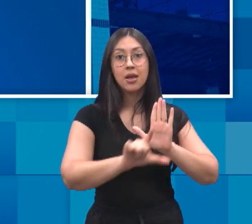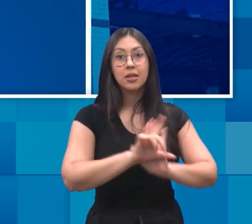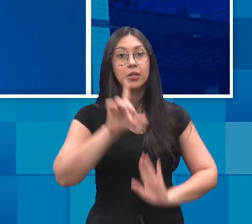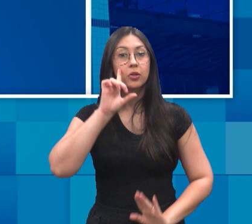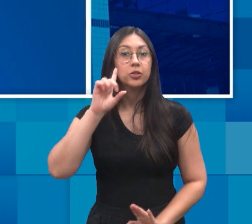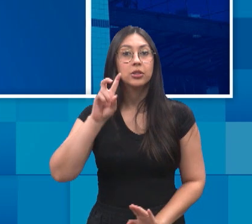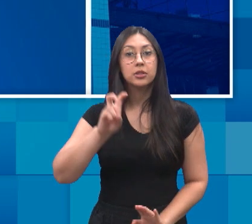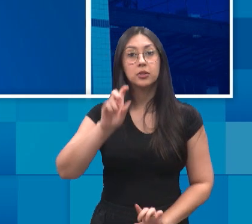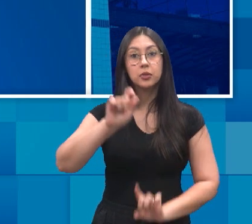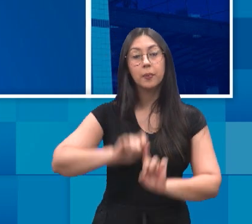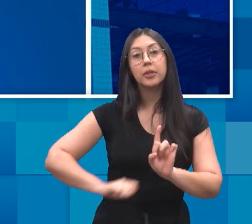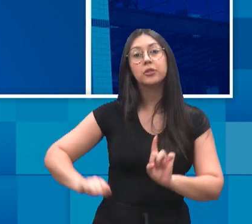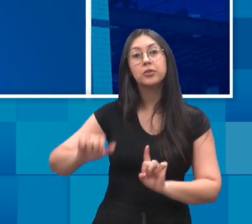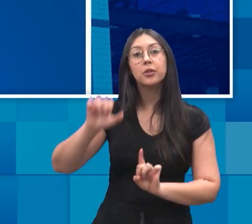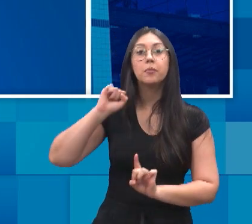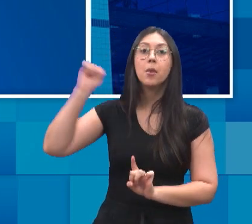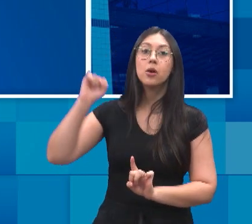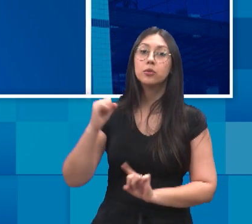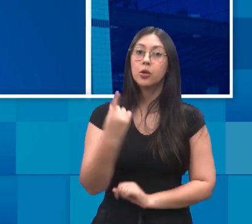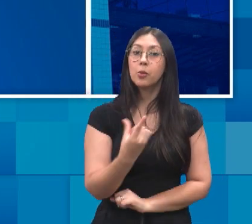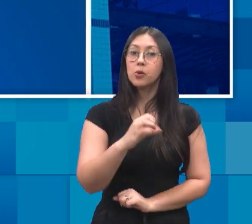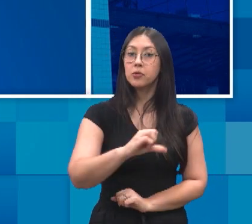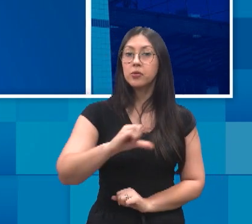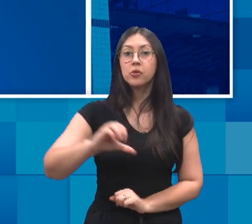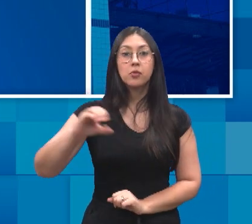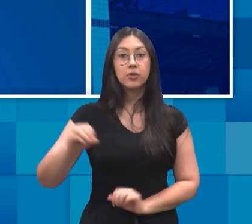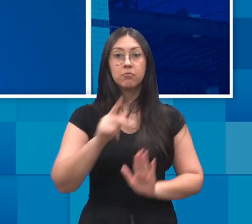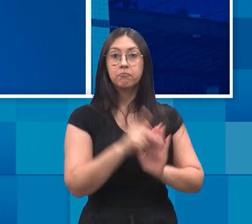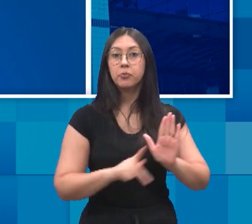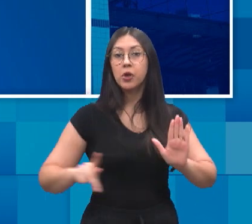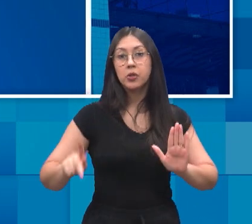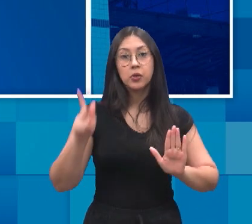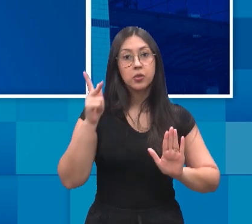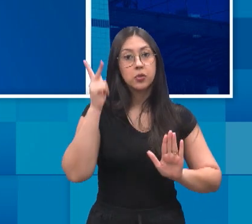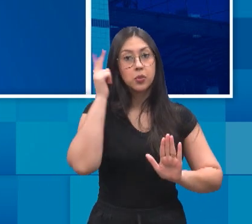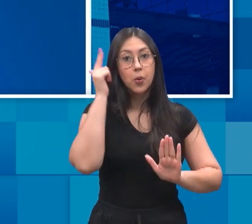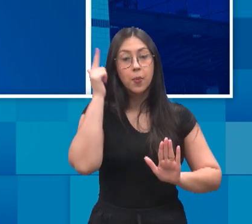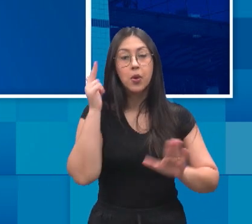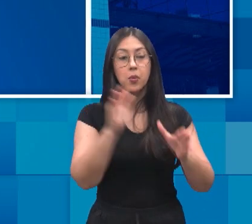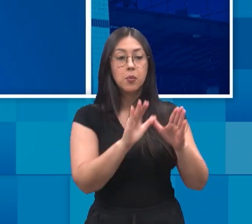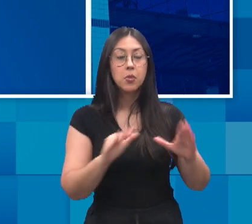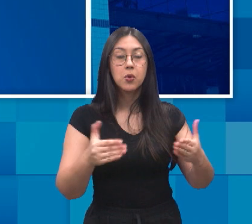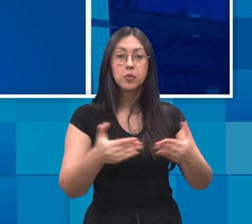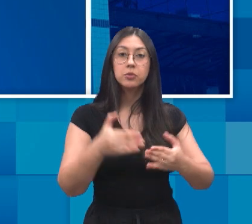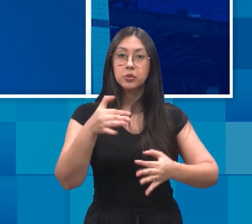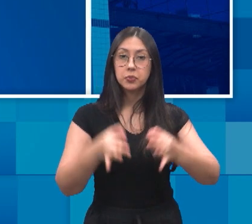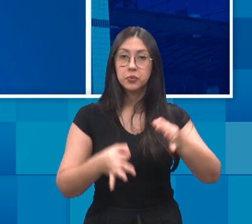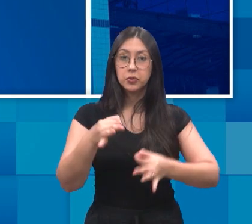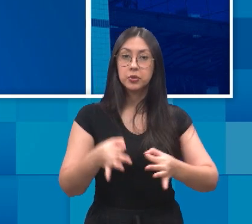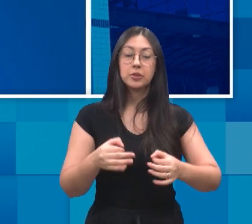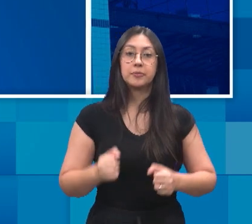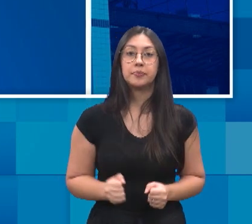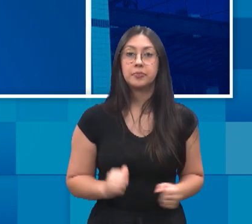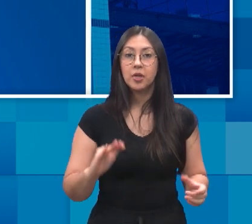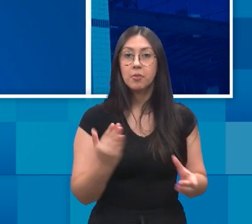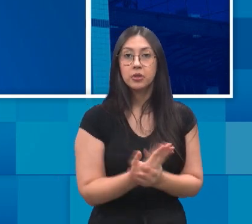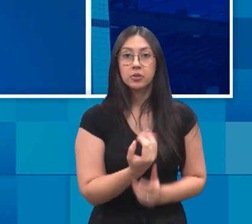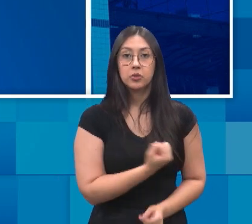de 1990. Rito ordinário, Comissão Justiça. Processo número